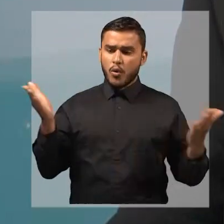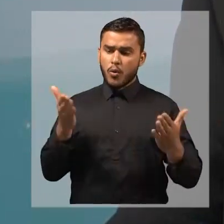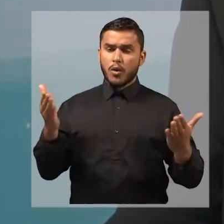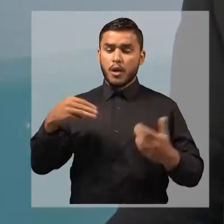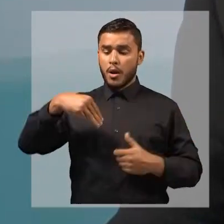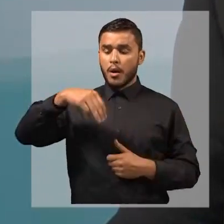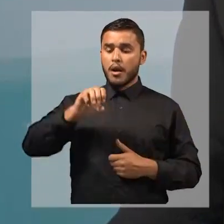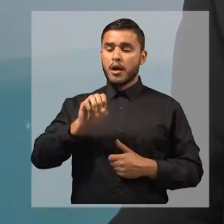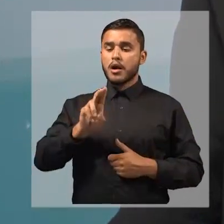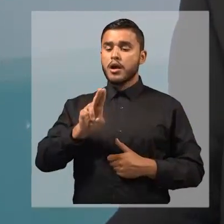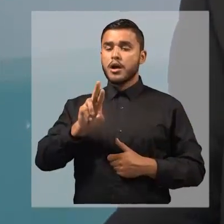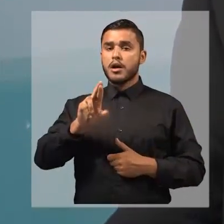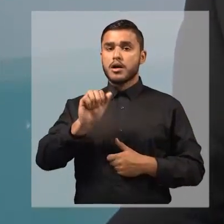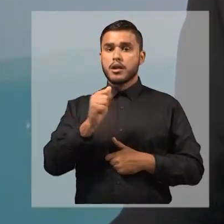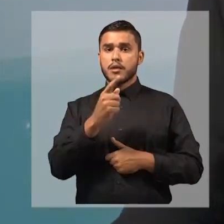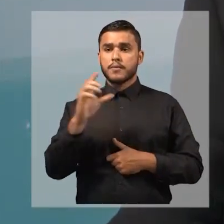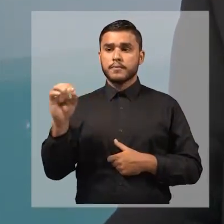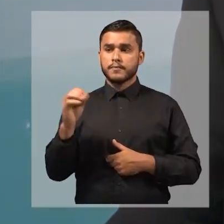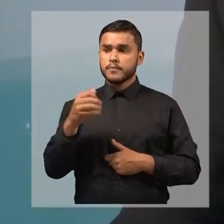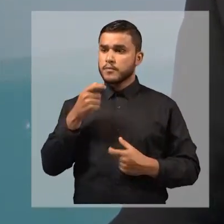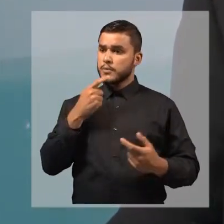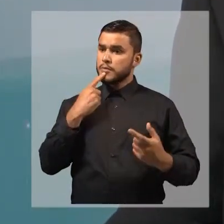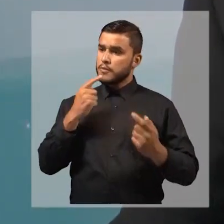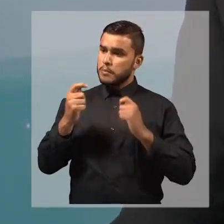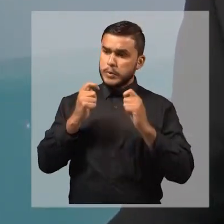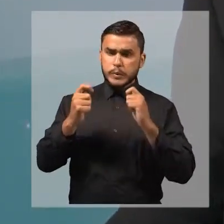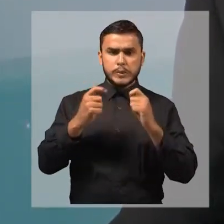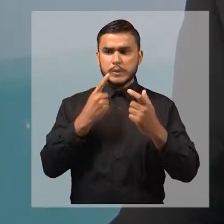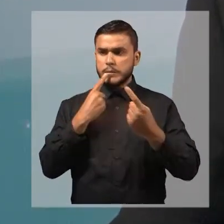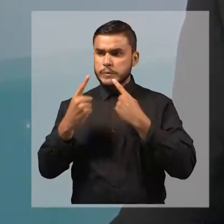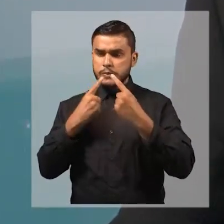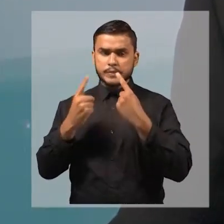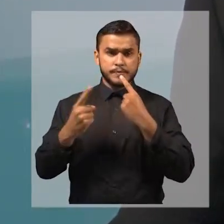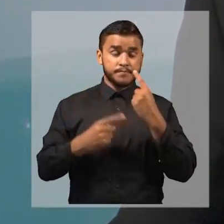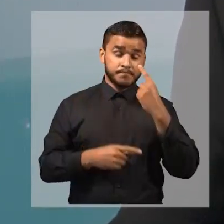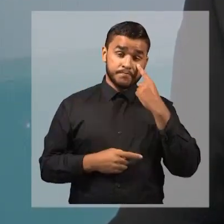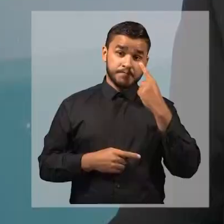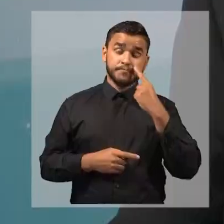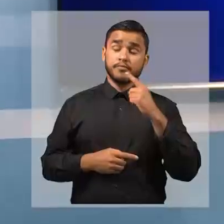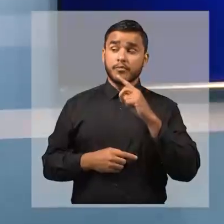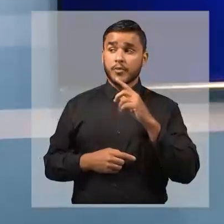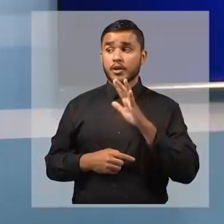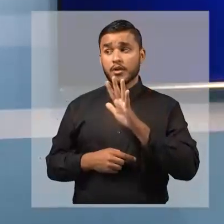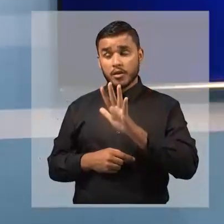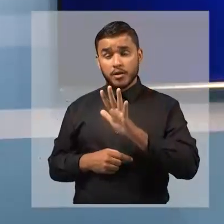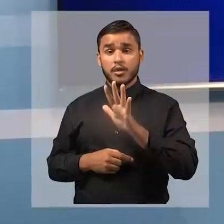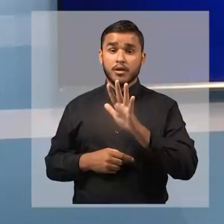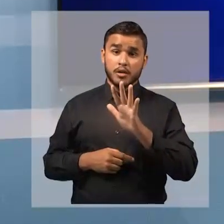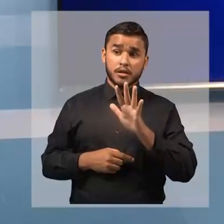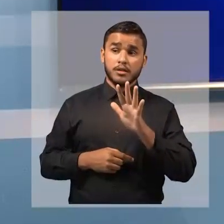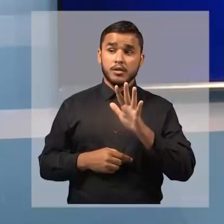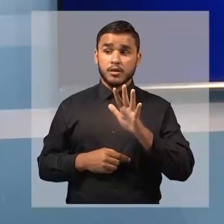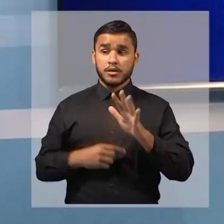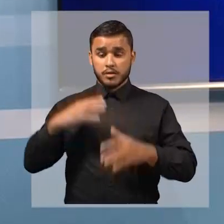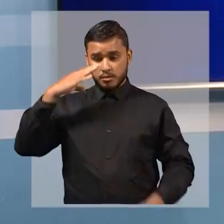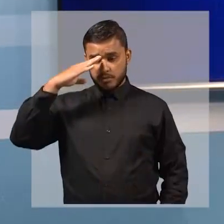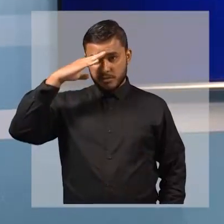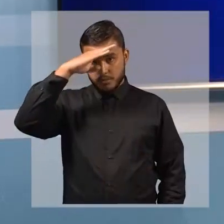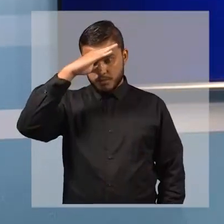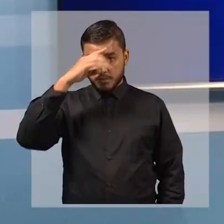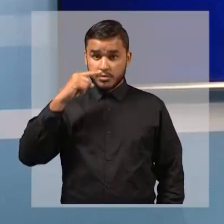declarações pesadíssimas e agora está sendo, na verdade, está sendo um negociador também. Aliás, temo que o próximo